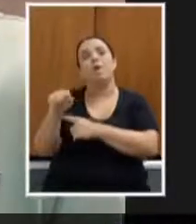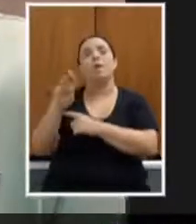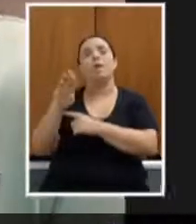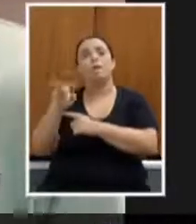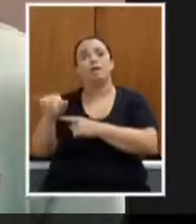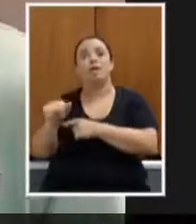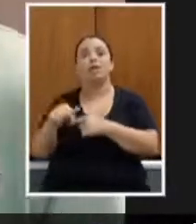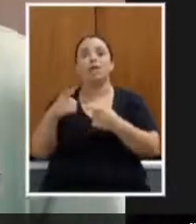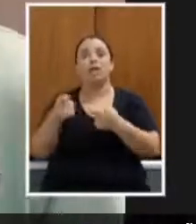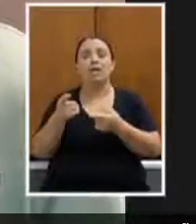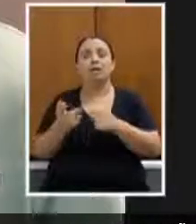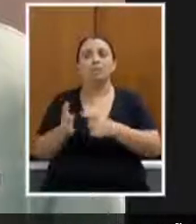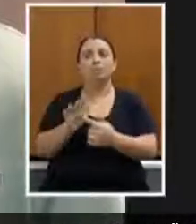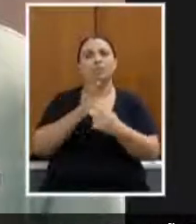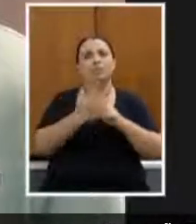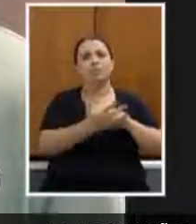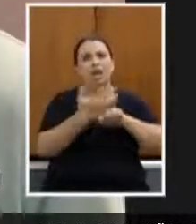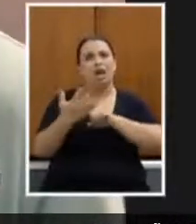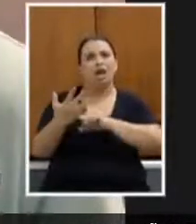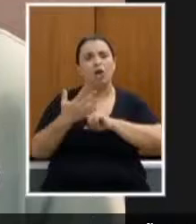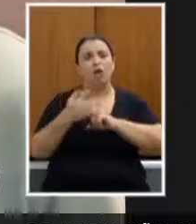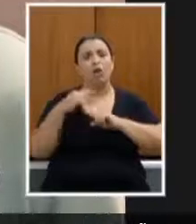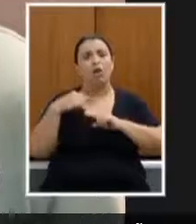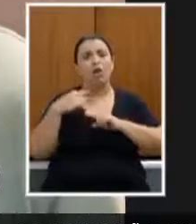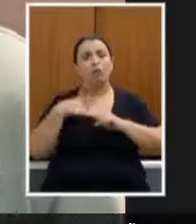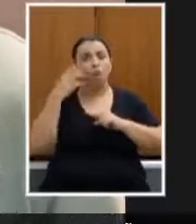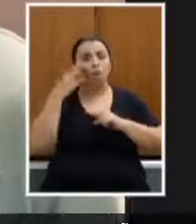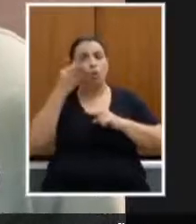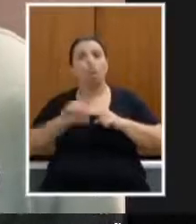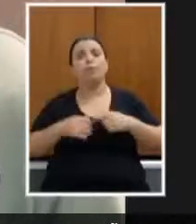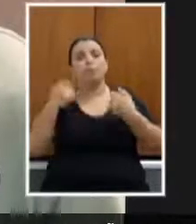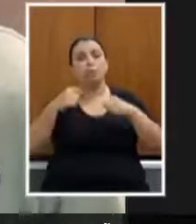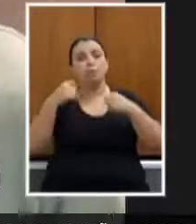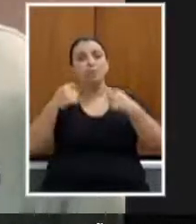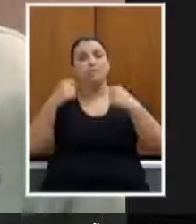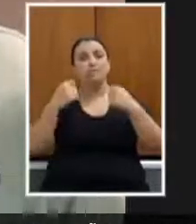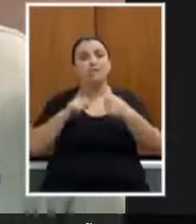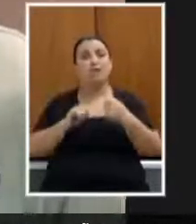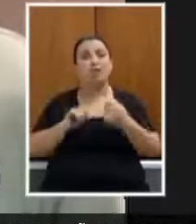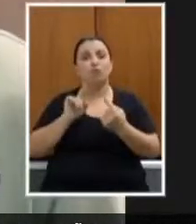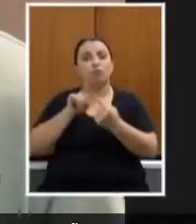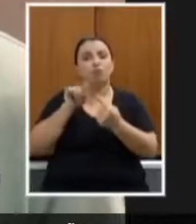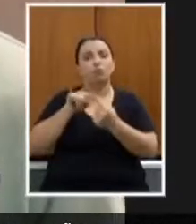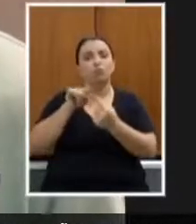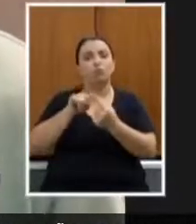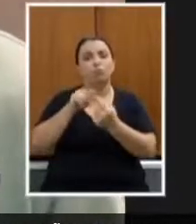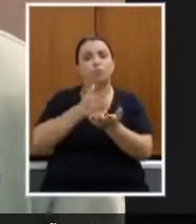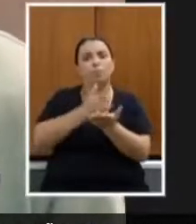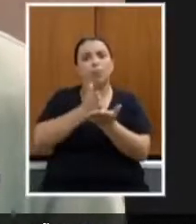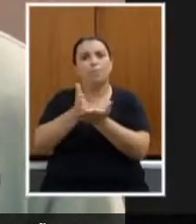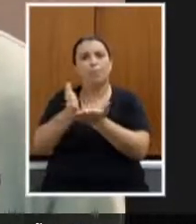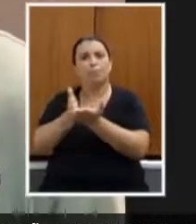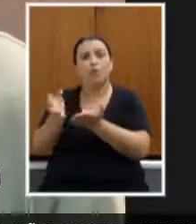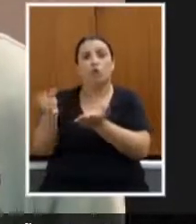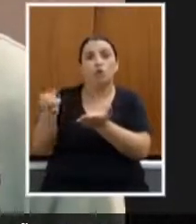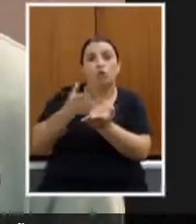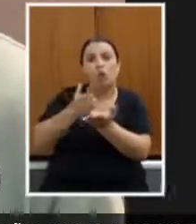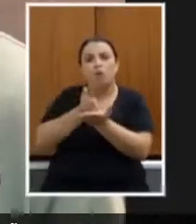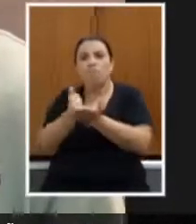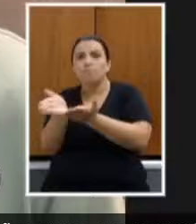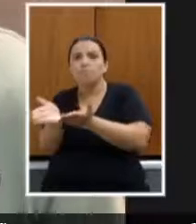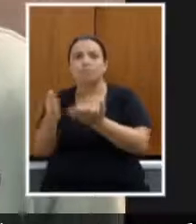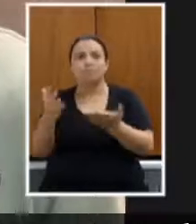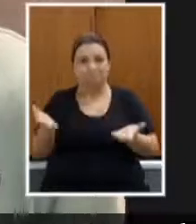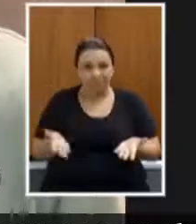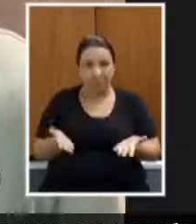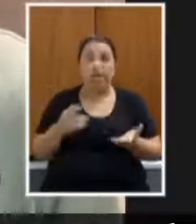preciso mudar os rumos. Eu me lembro que na nossa primeira audiência pública, O presidente, o nosso vice-presidente, o deputado